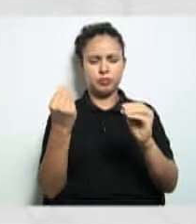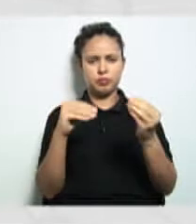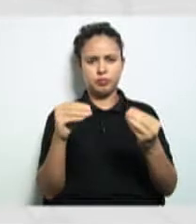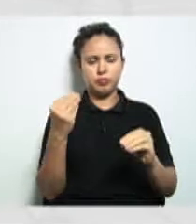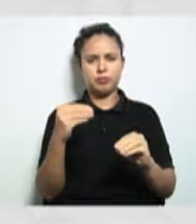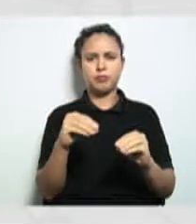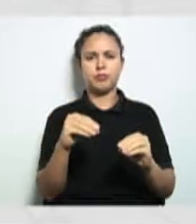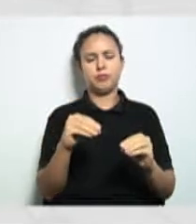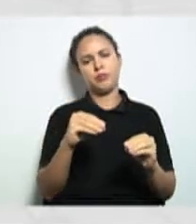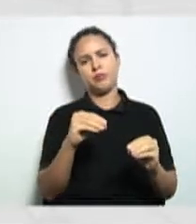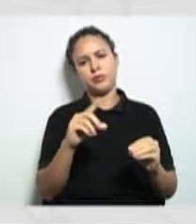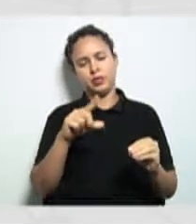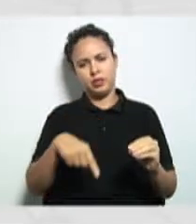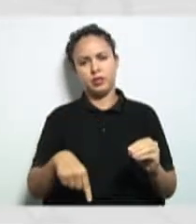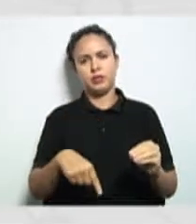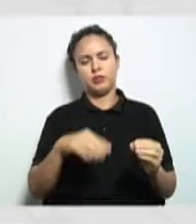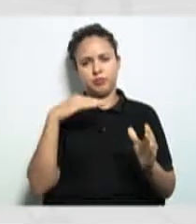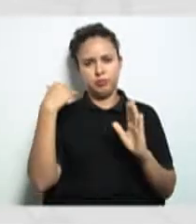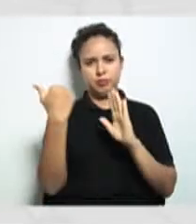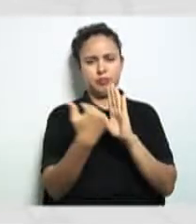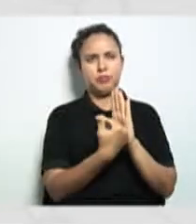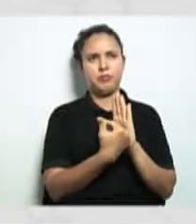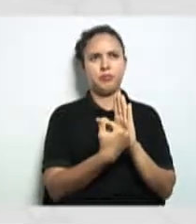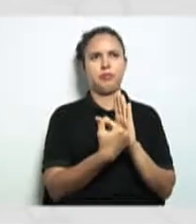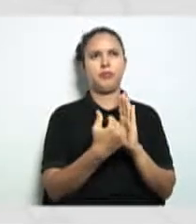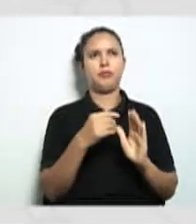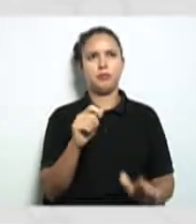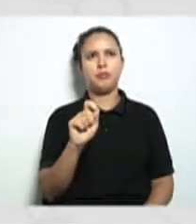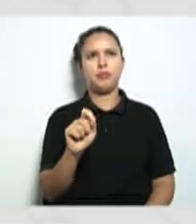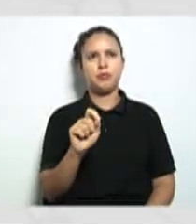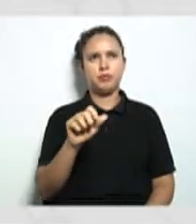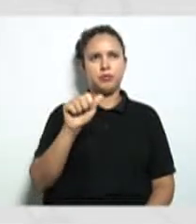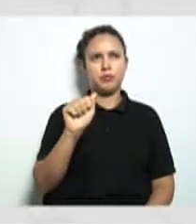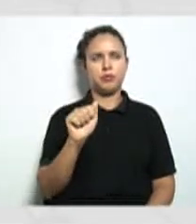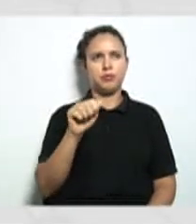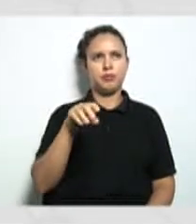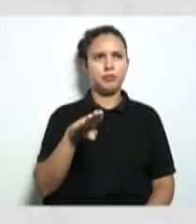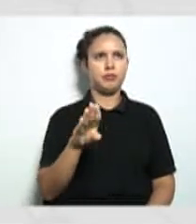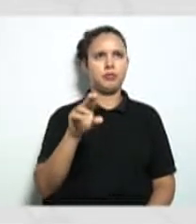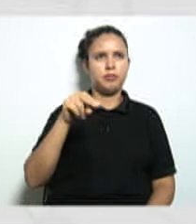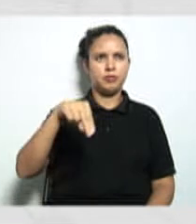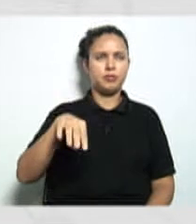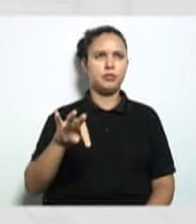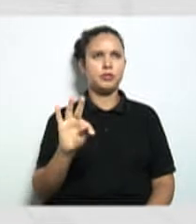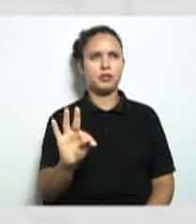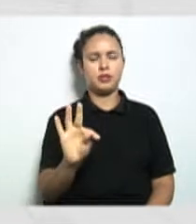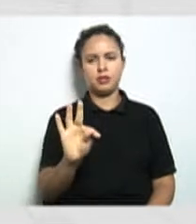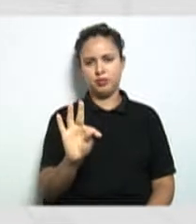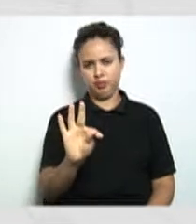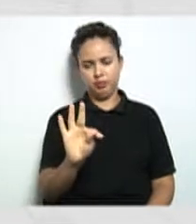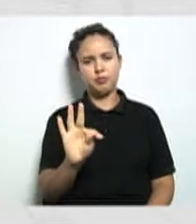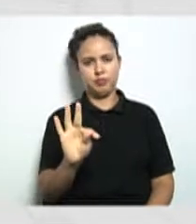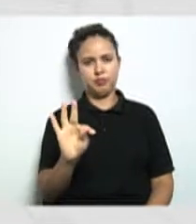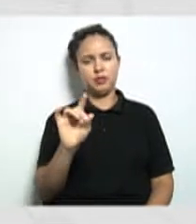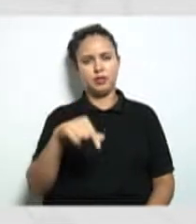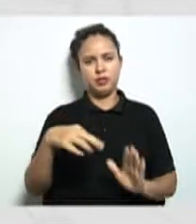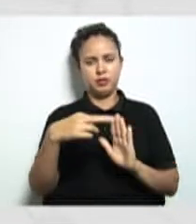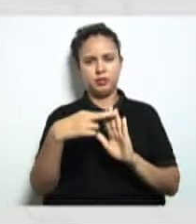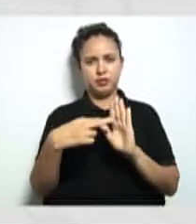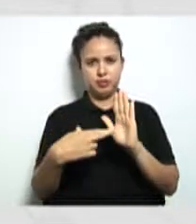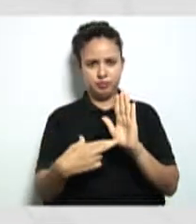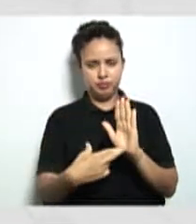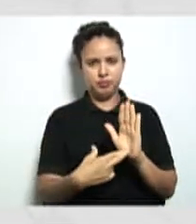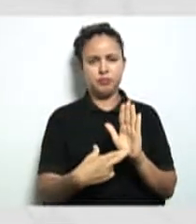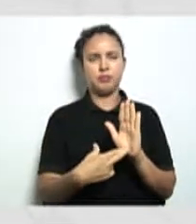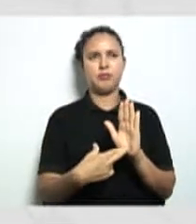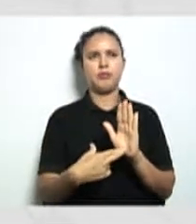com a Associação Brasileira de Normas Técnicas, que é a NBR,